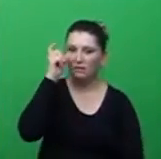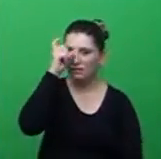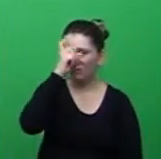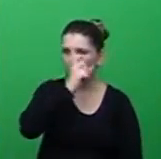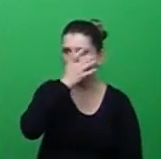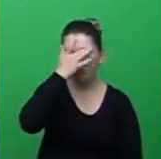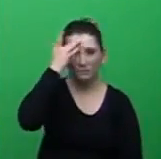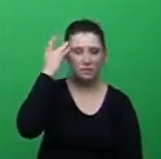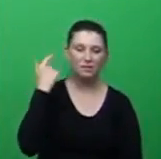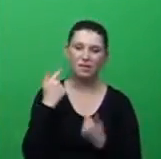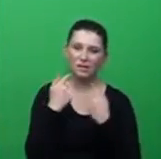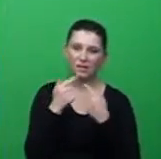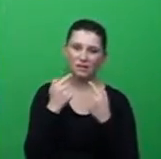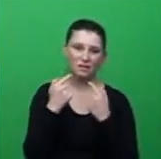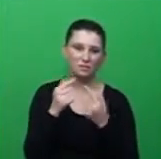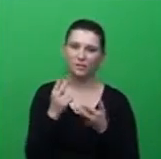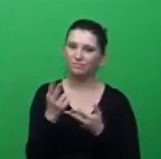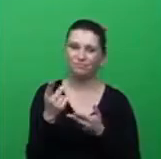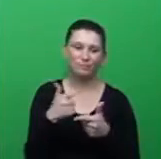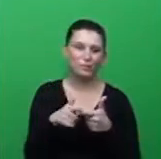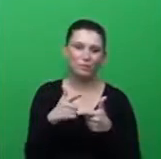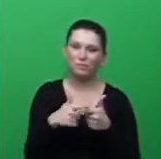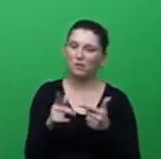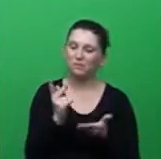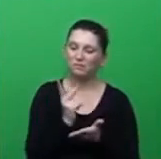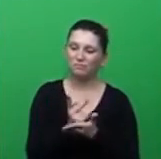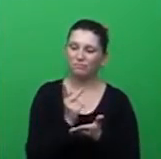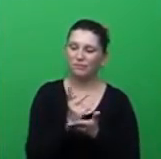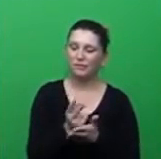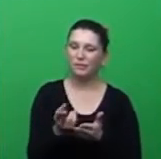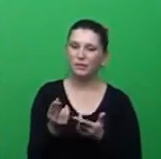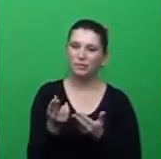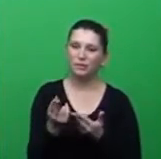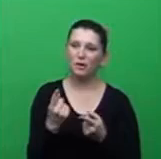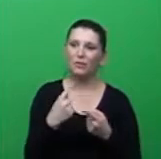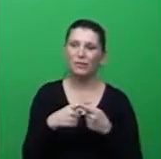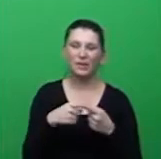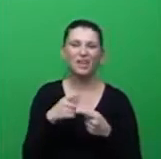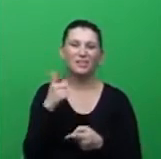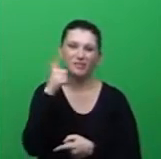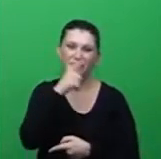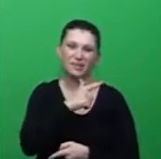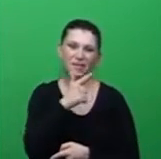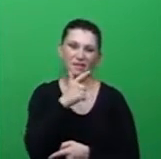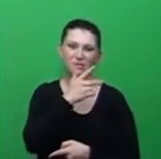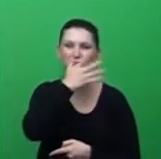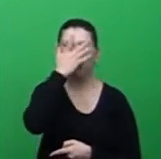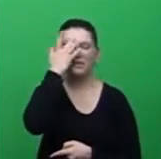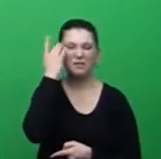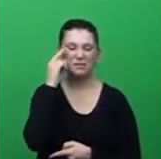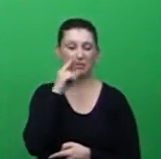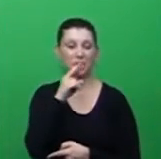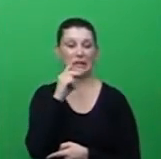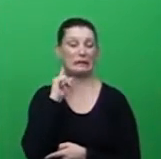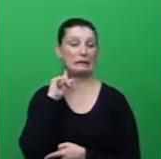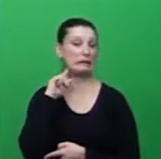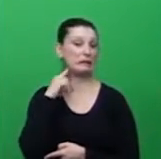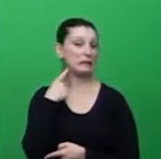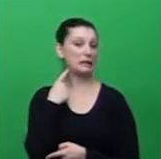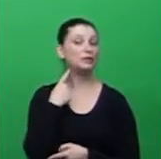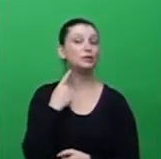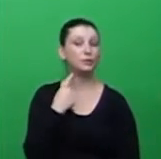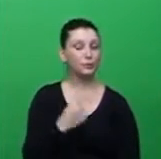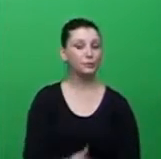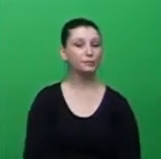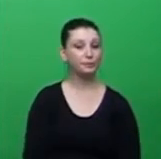o problema é o mesmo. Obrigado. Agora, é lamentável que a cidade fique uma imagem dessa. Teve uma internauta que entrou no